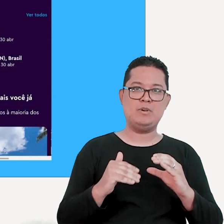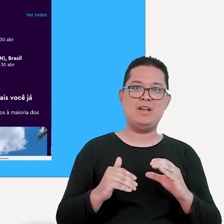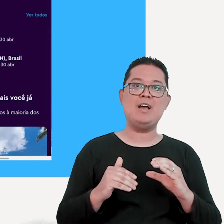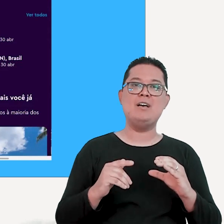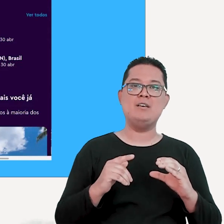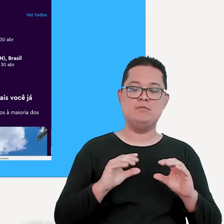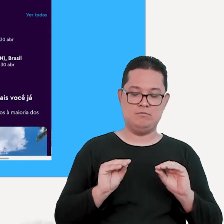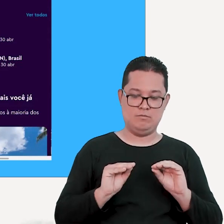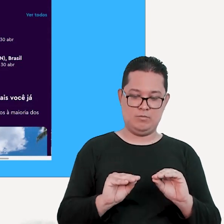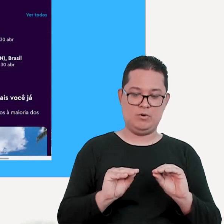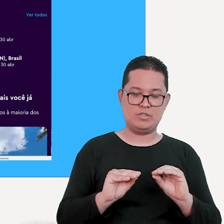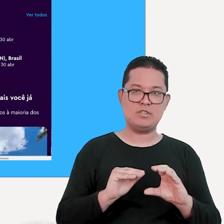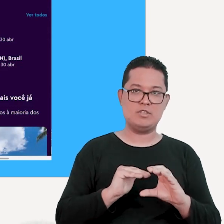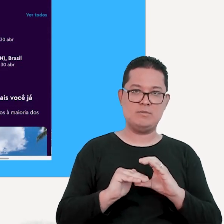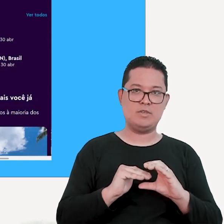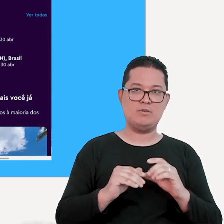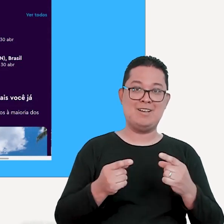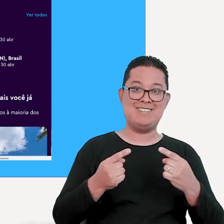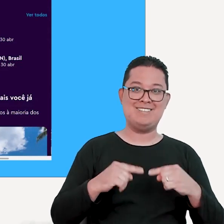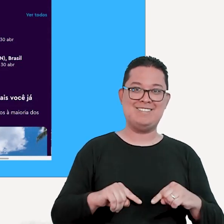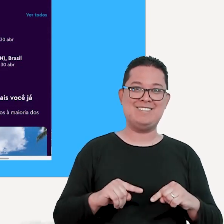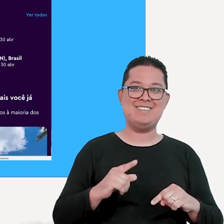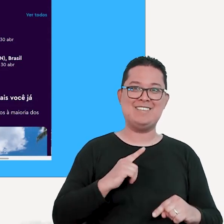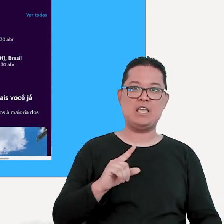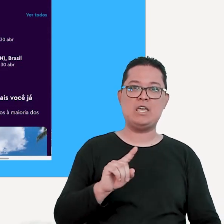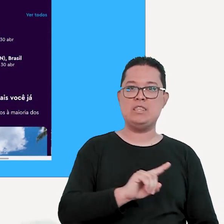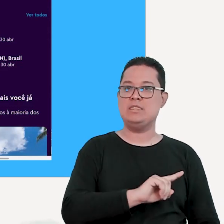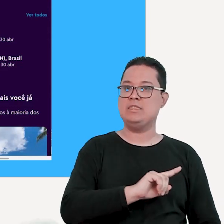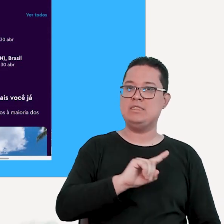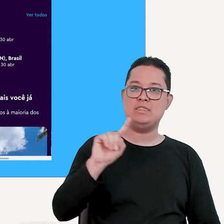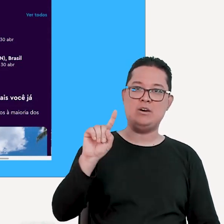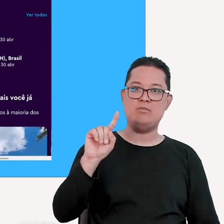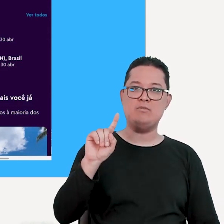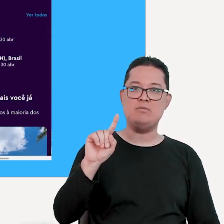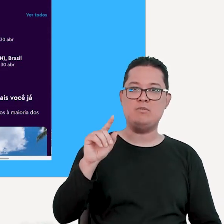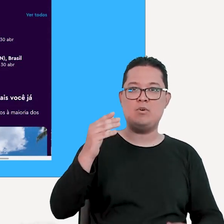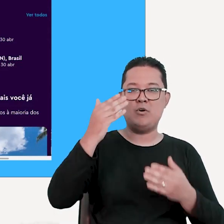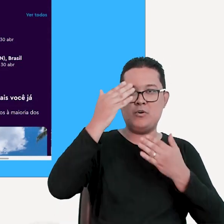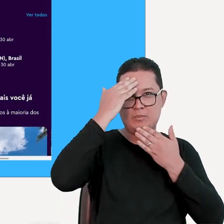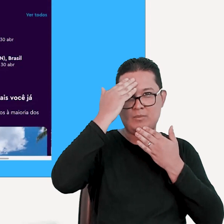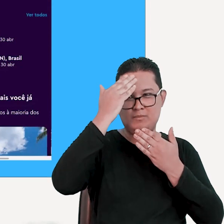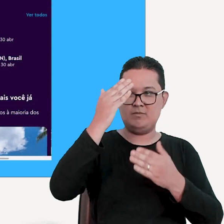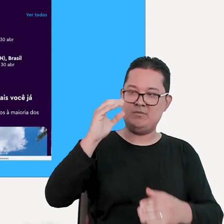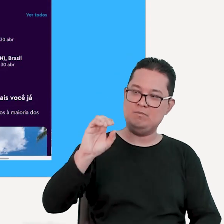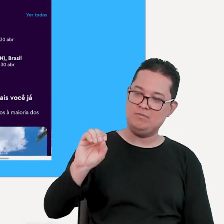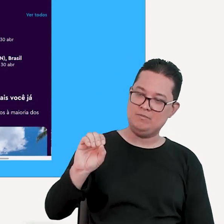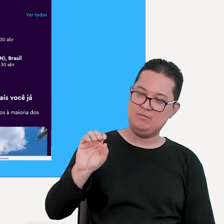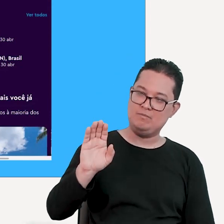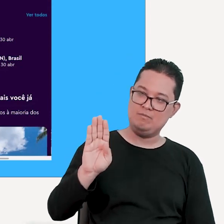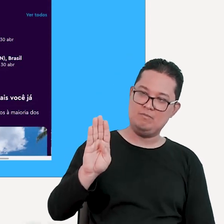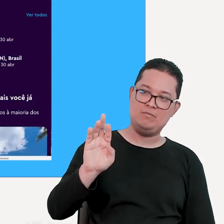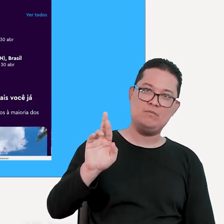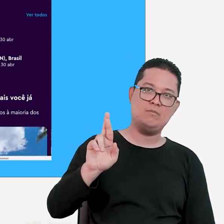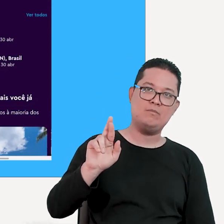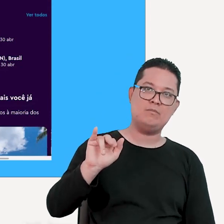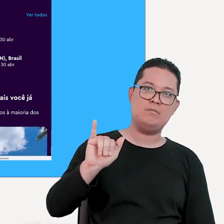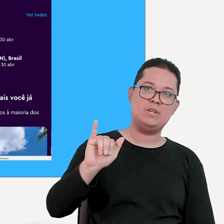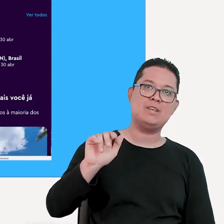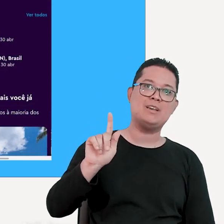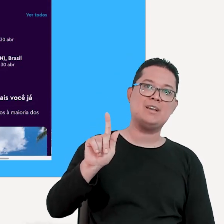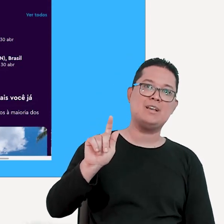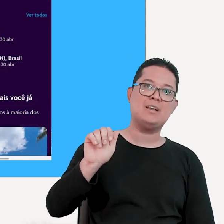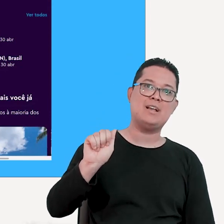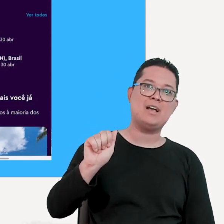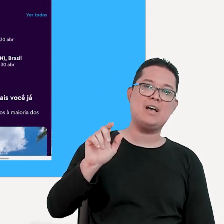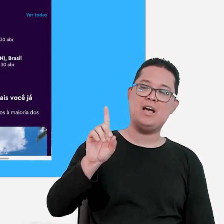obrigado. Esse não obrigado poderia ser substituído por agora não. O agora não são duas palavras,